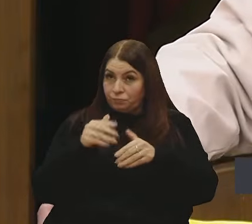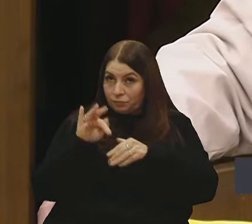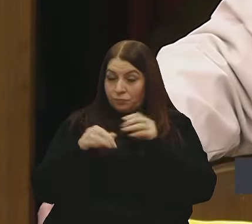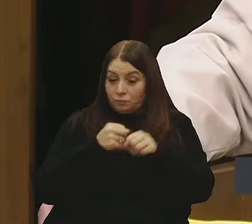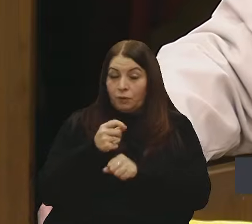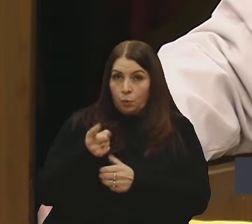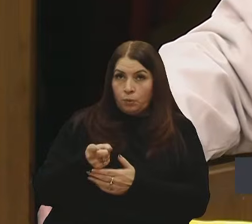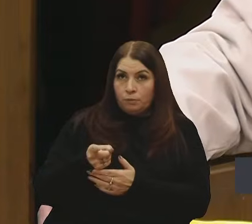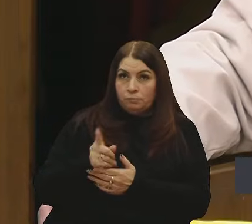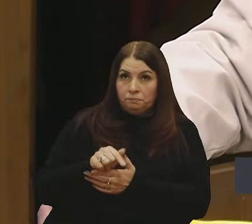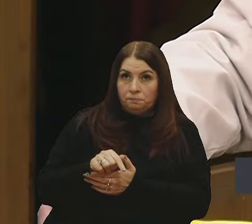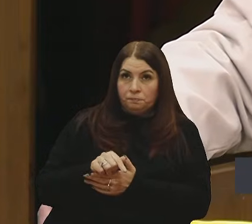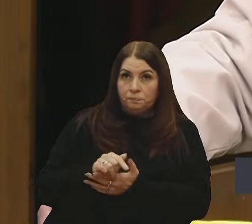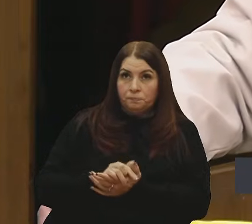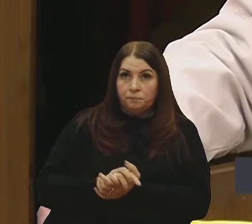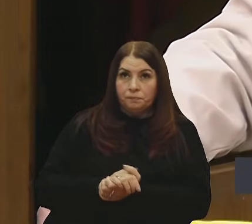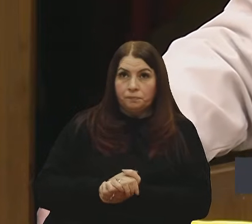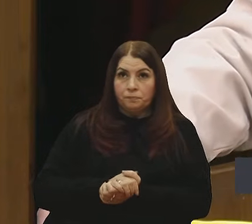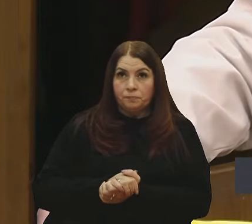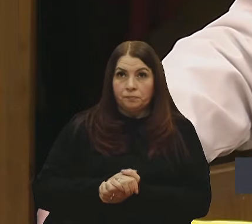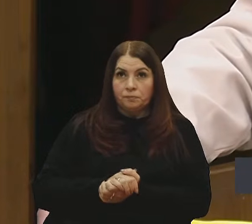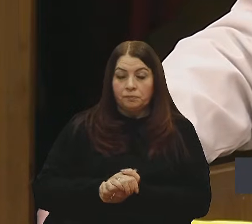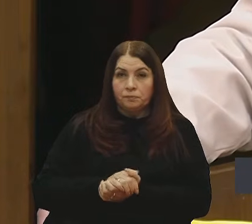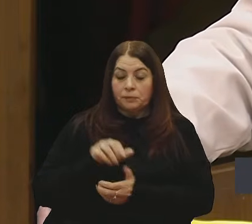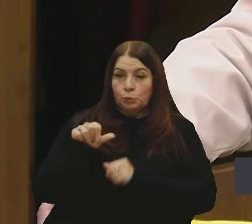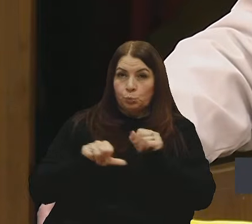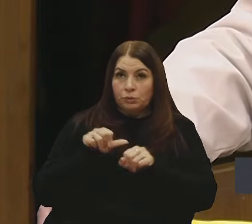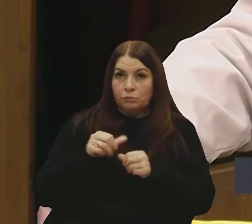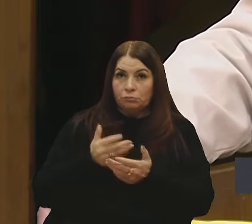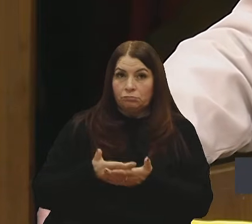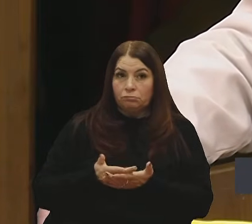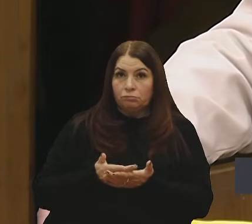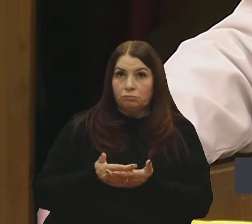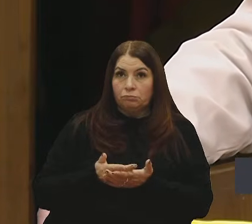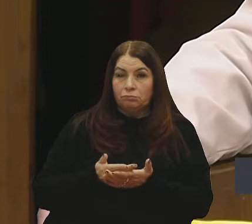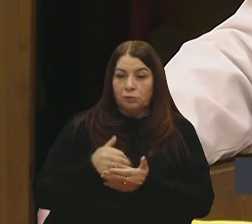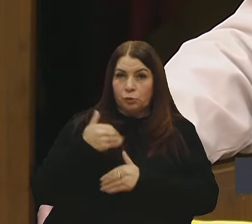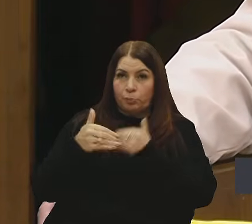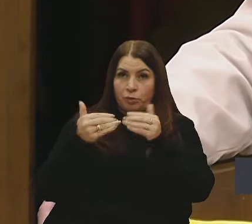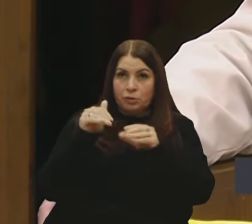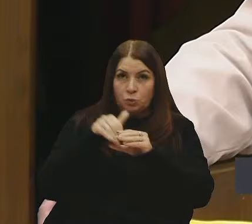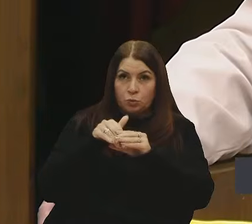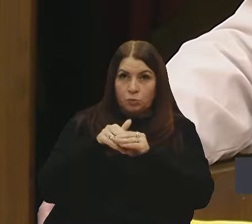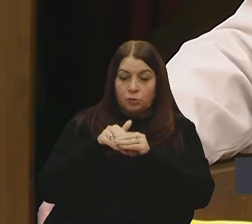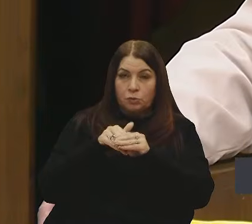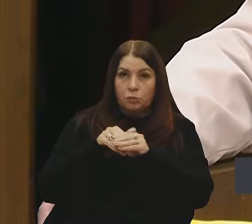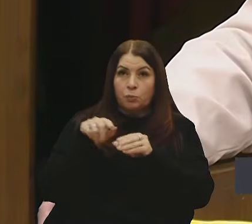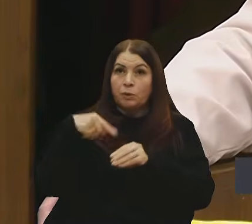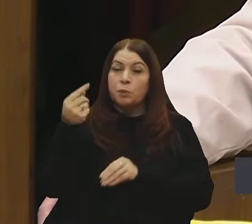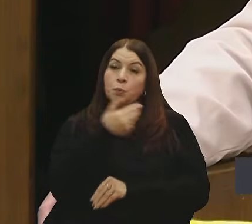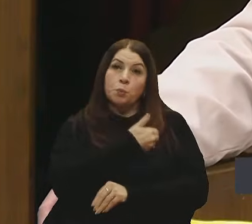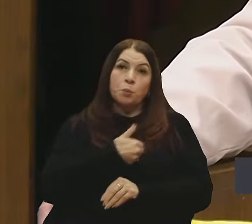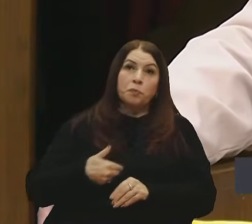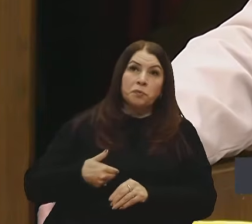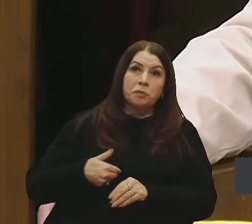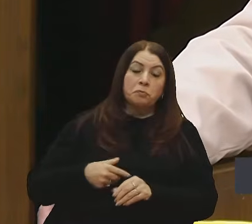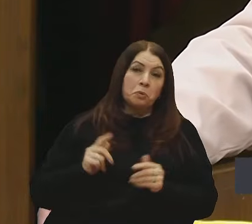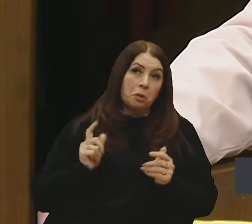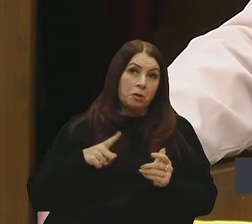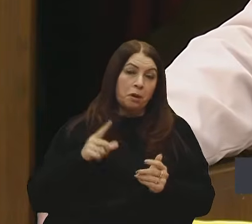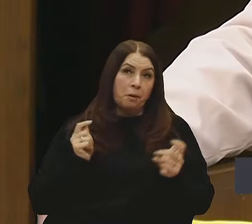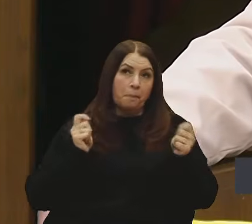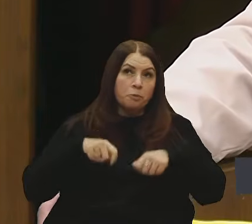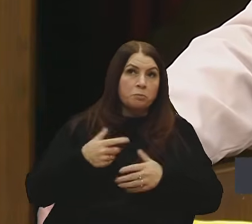ano. Em mudança do processo eleitoral e entrar no outro governo, há